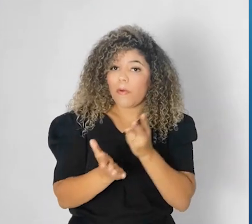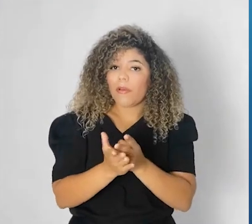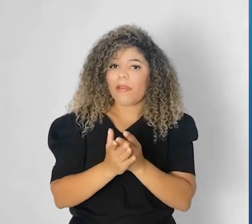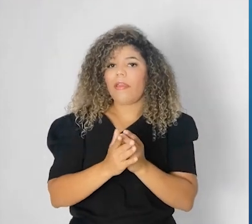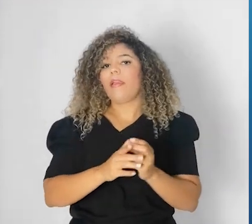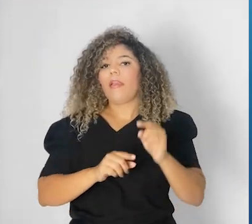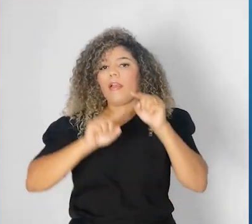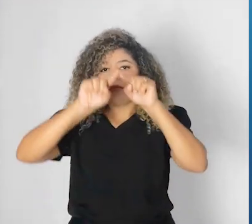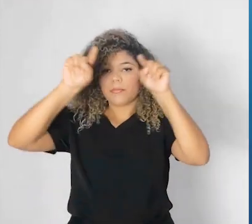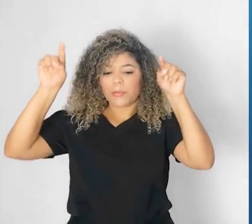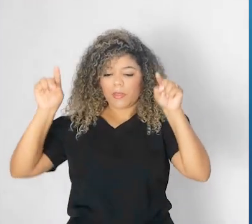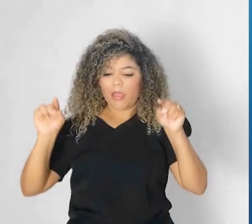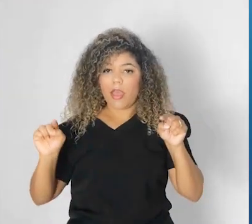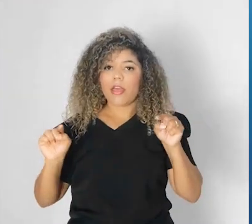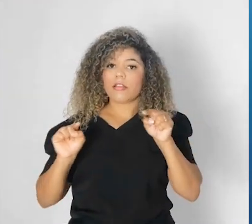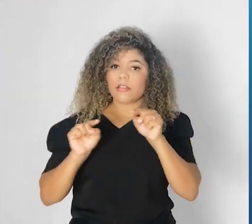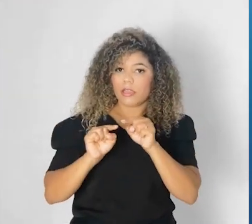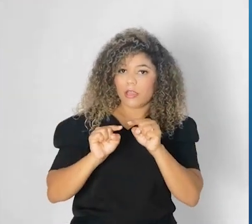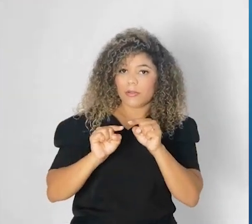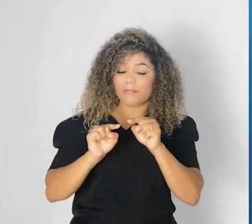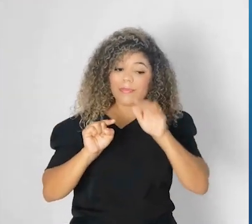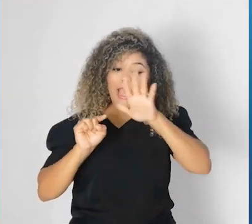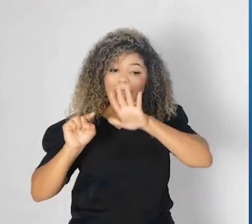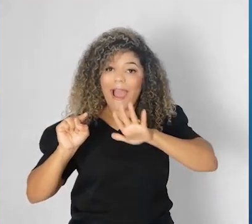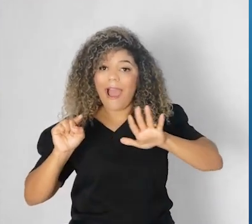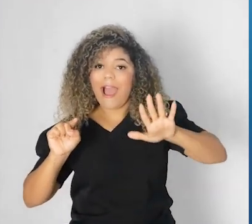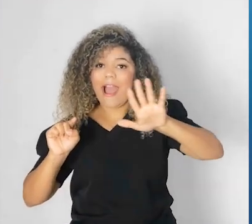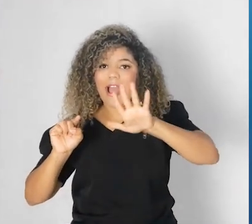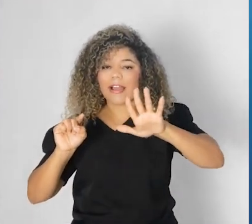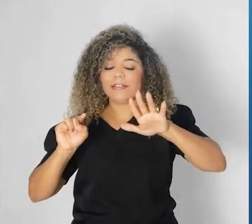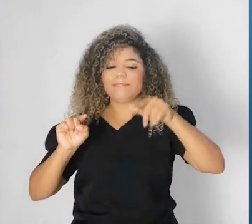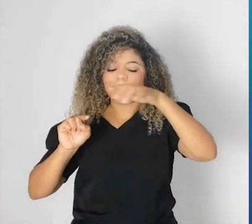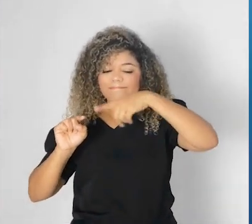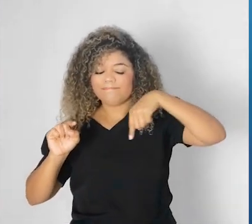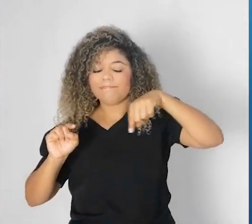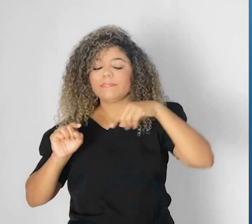aí. Esse é o perímetro dessa figura aí,